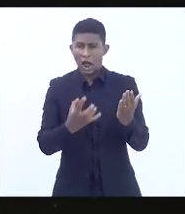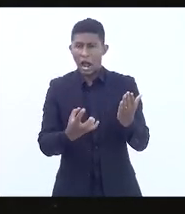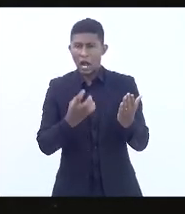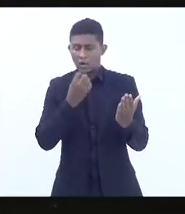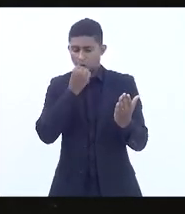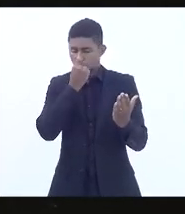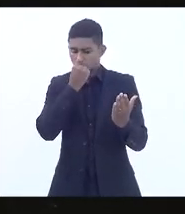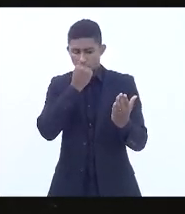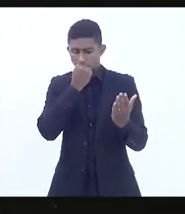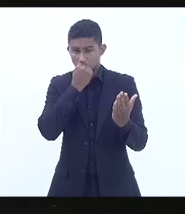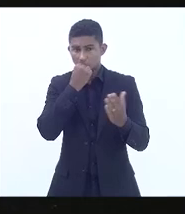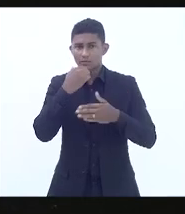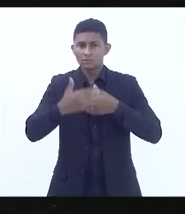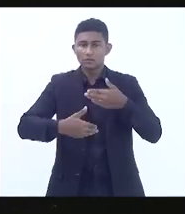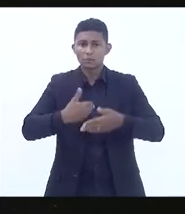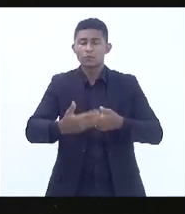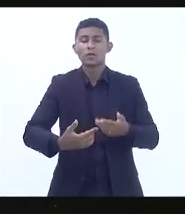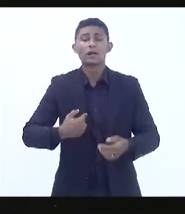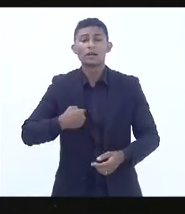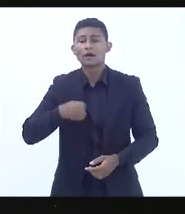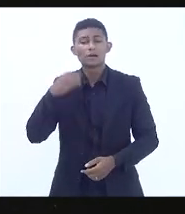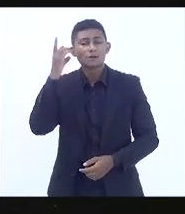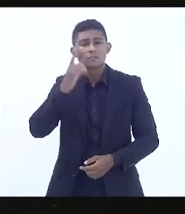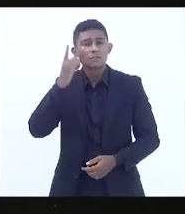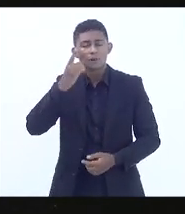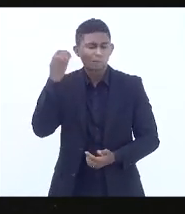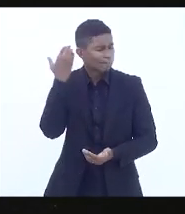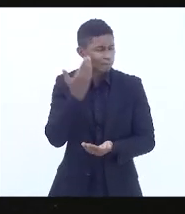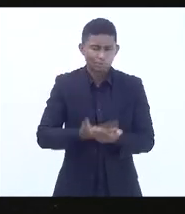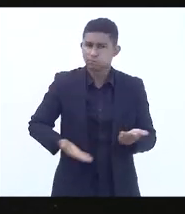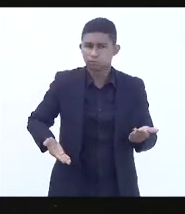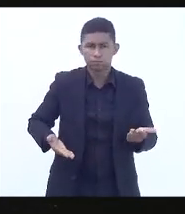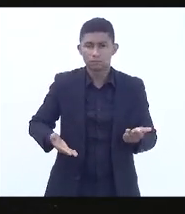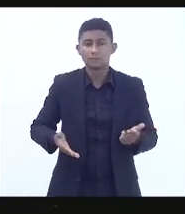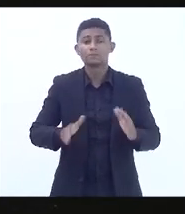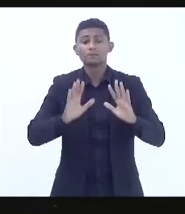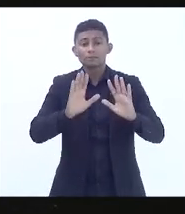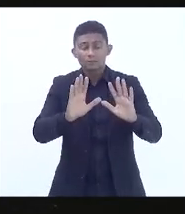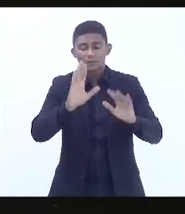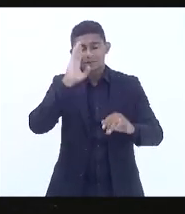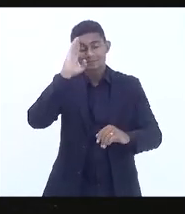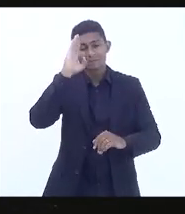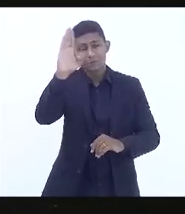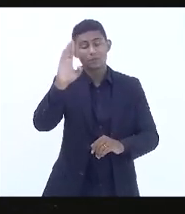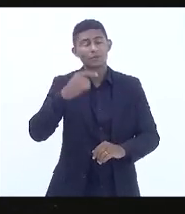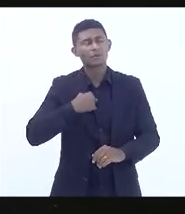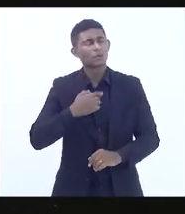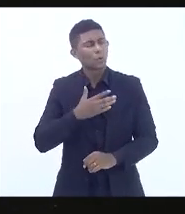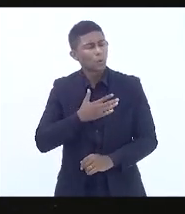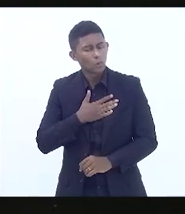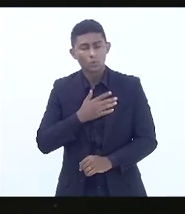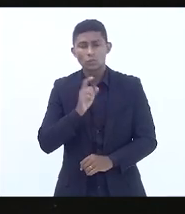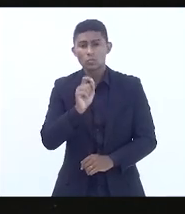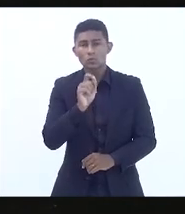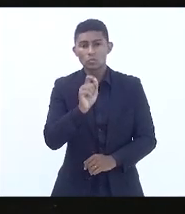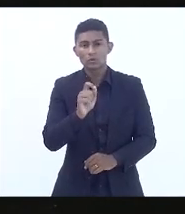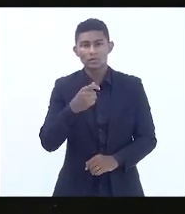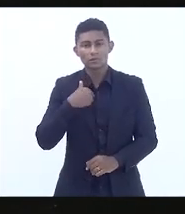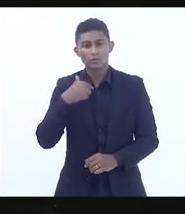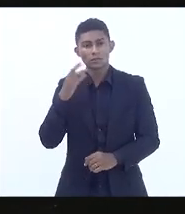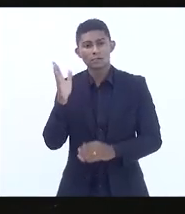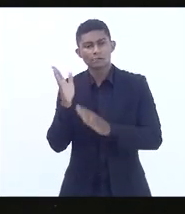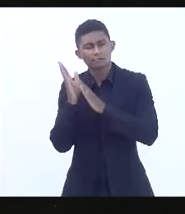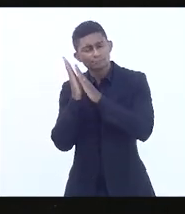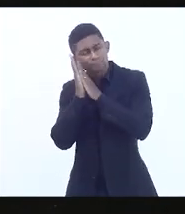sem contar, presidente, que eu gosto de deitar a minha cabeça no travesseiro e